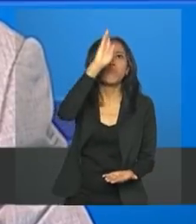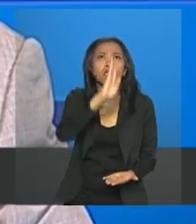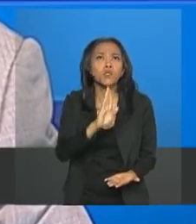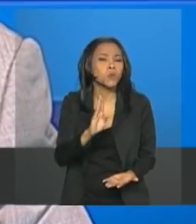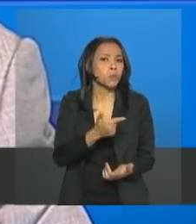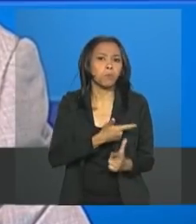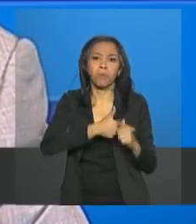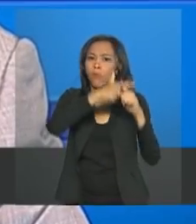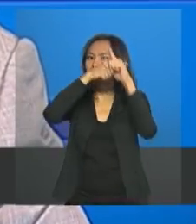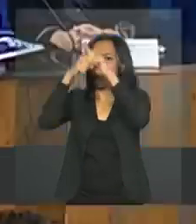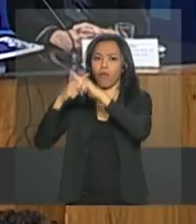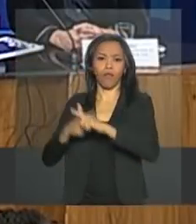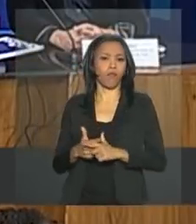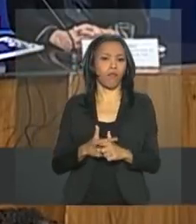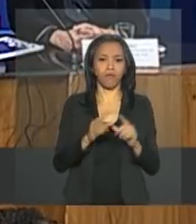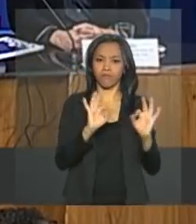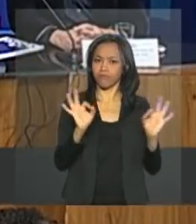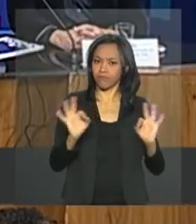das provas